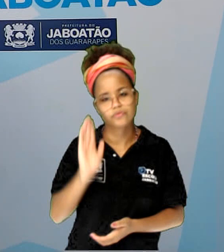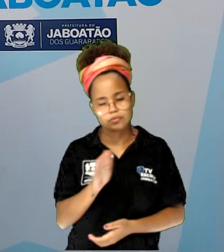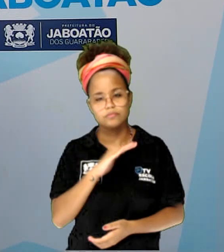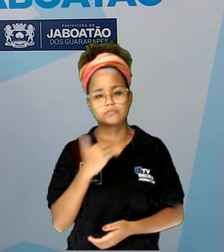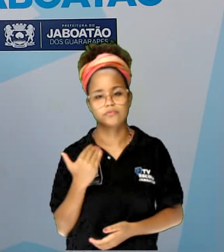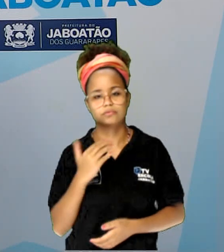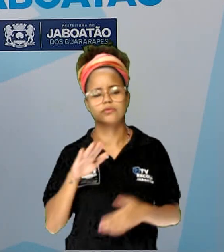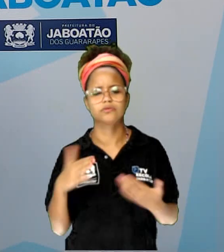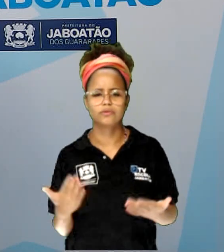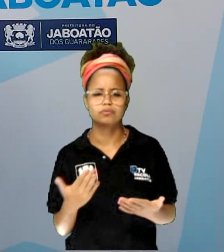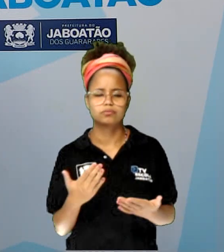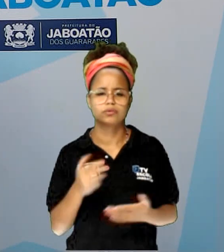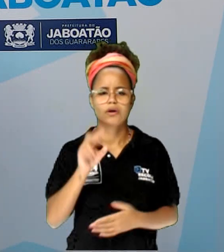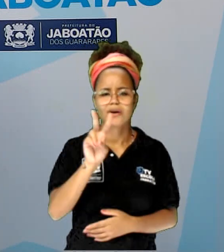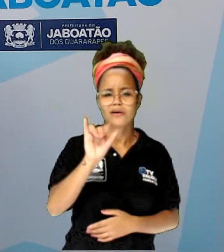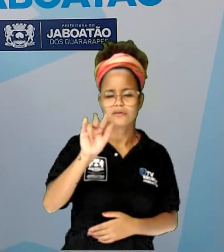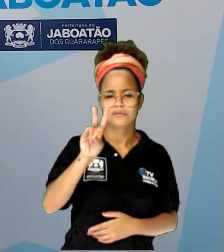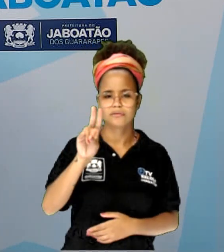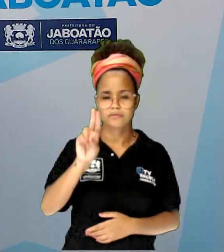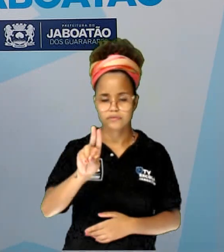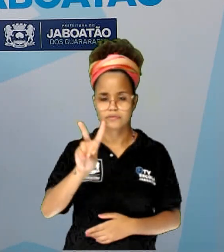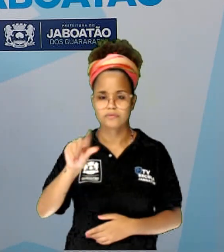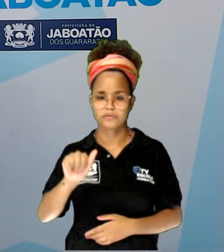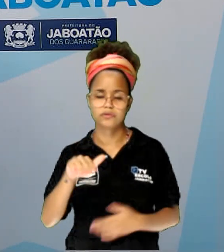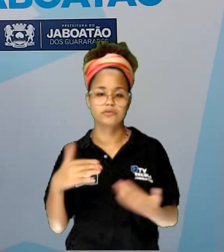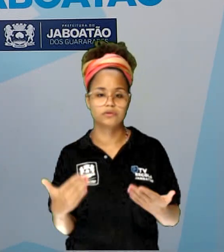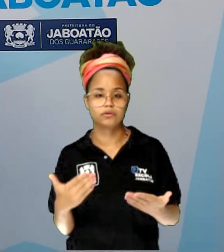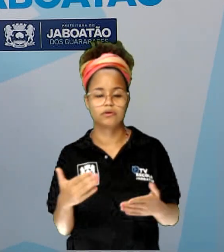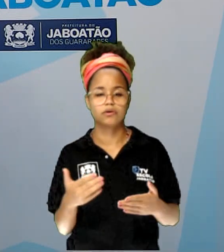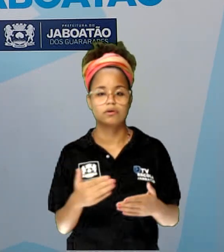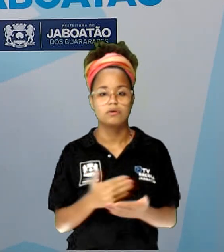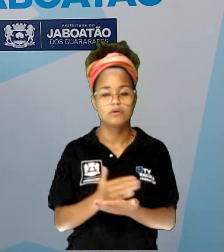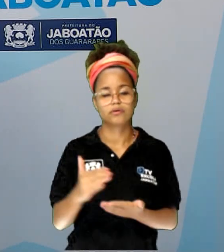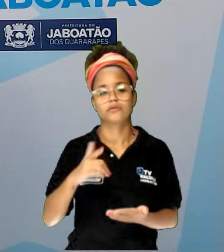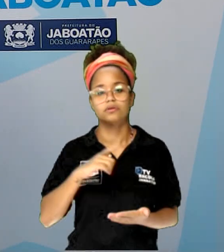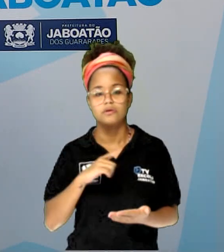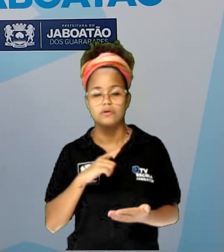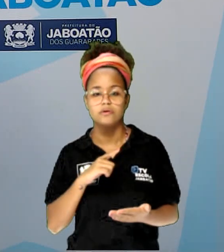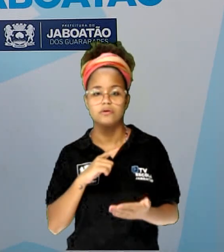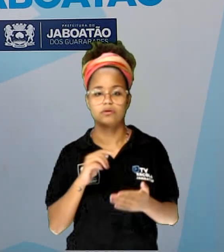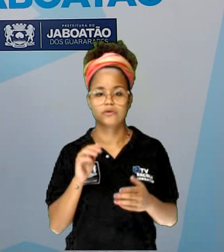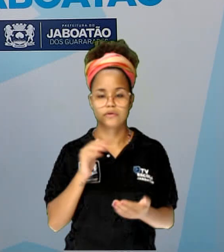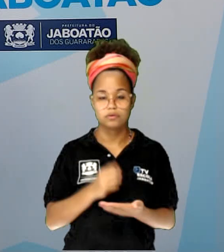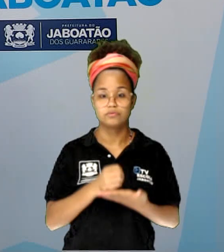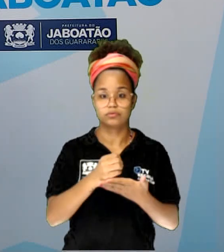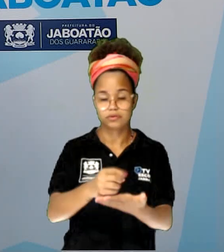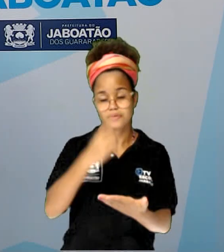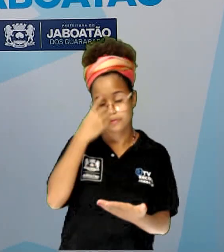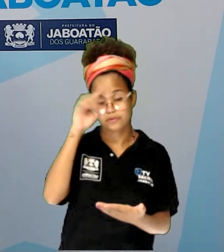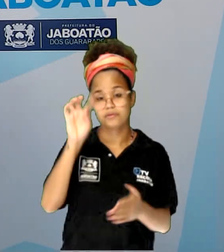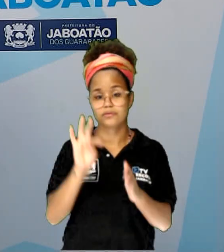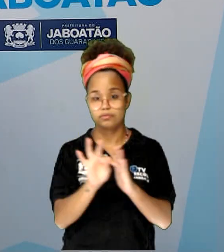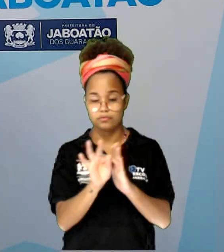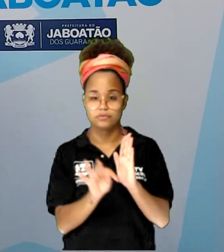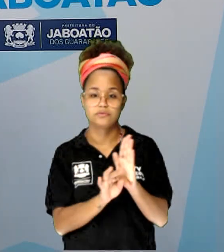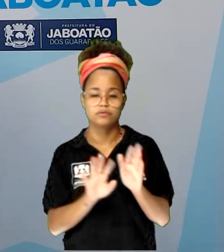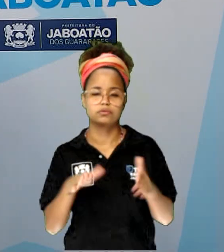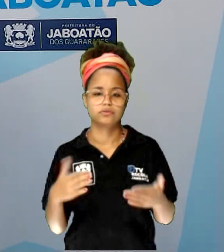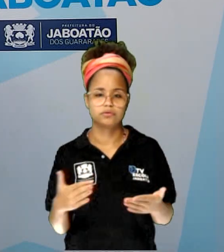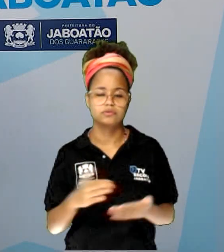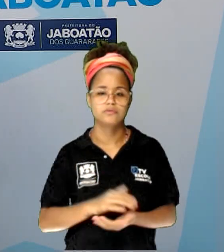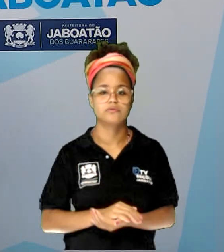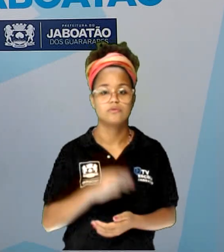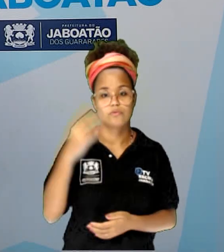morto. Só que esse pleonasmo ele acaba contribuindo para a condensação da ideia do texto, ok? Então esse item 4 ele